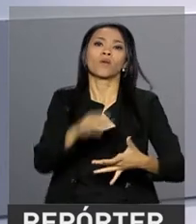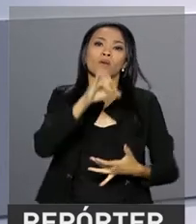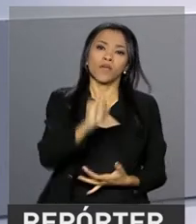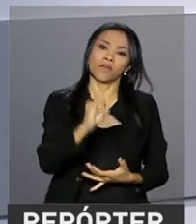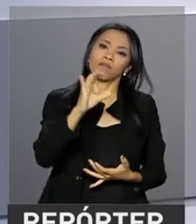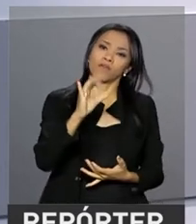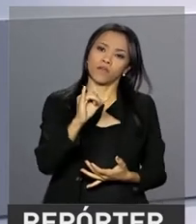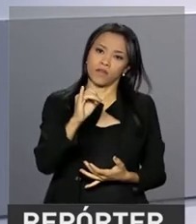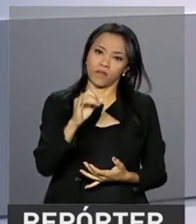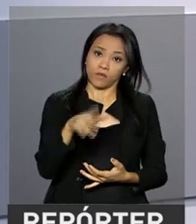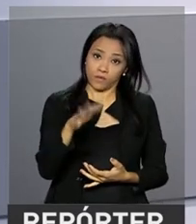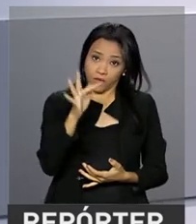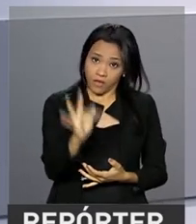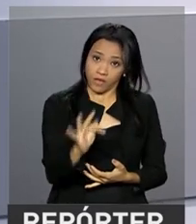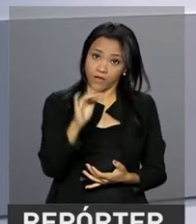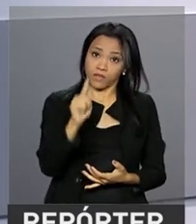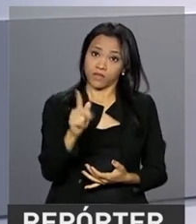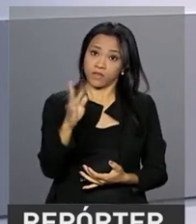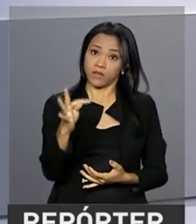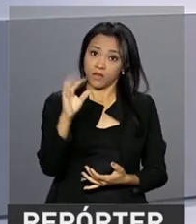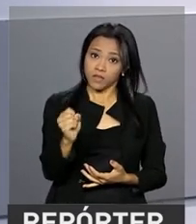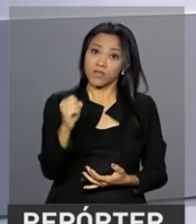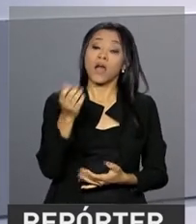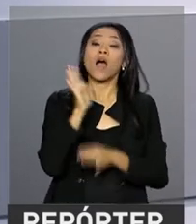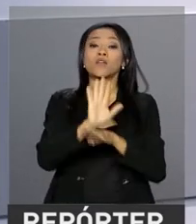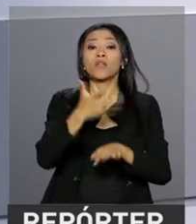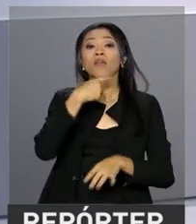do FGTS. Para ajudar quem ainda tem